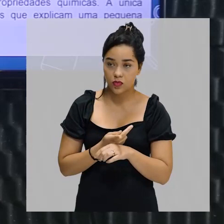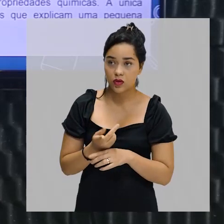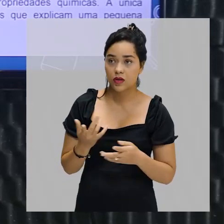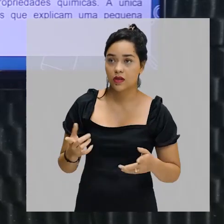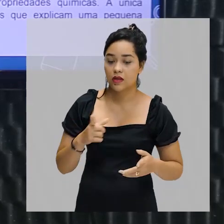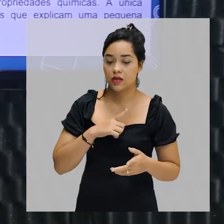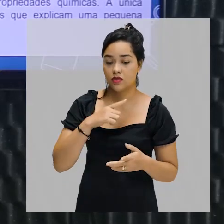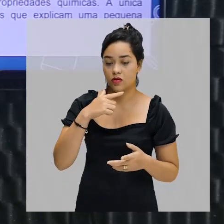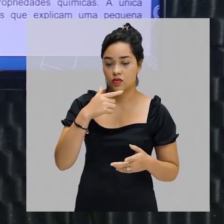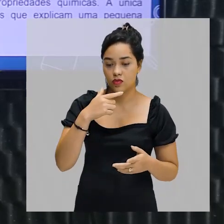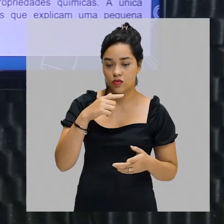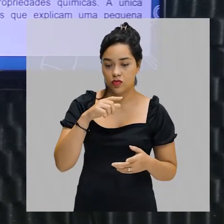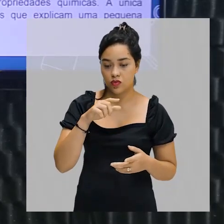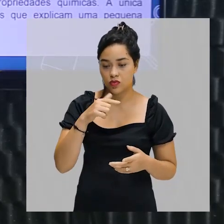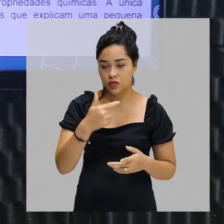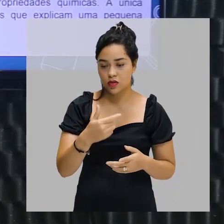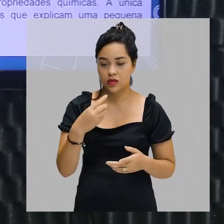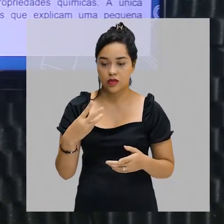urânio 235.